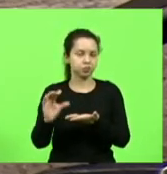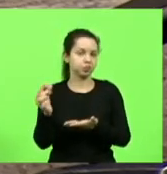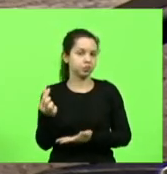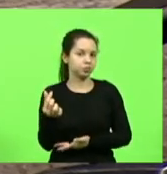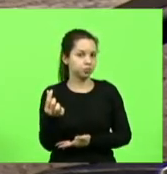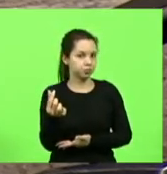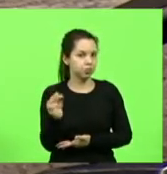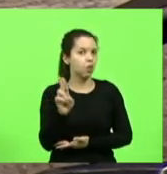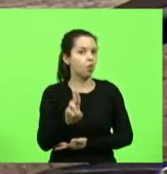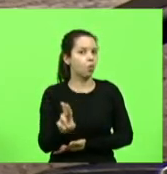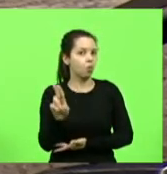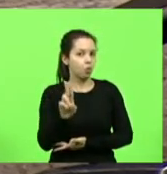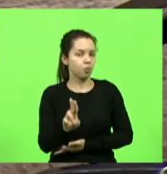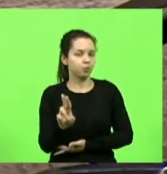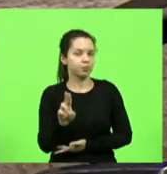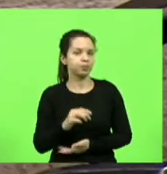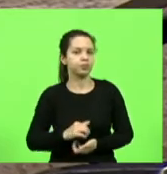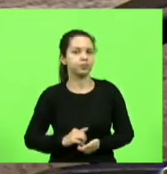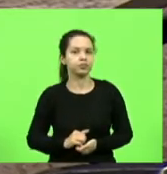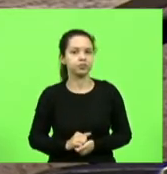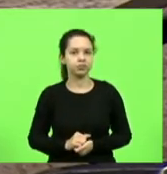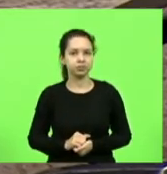para a utilização dela.